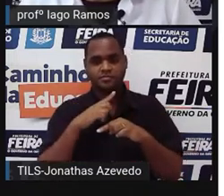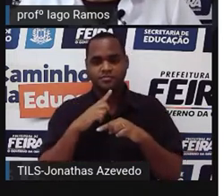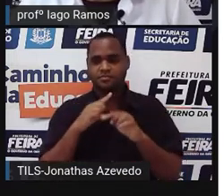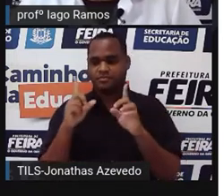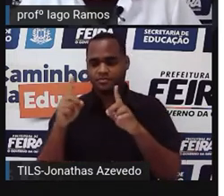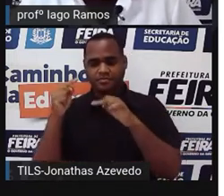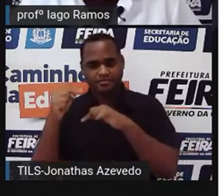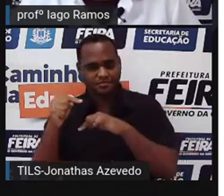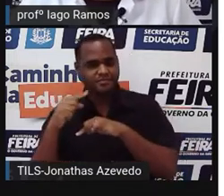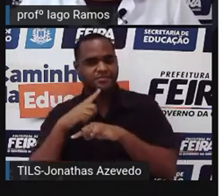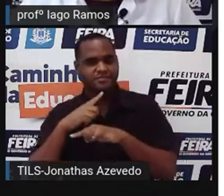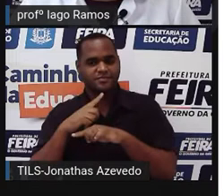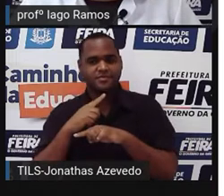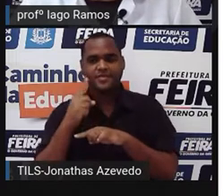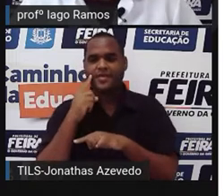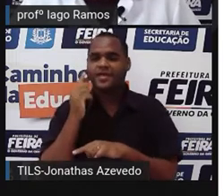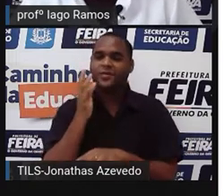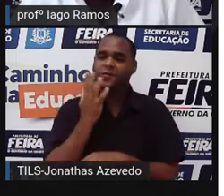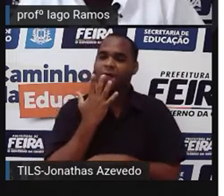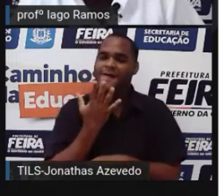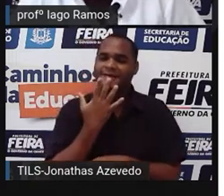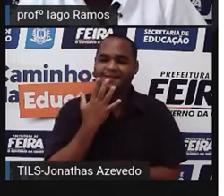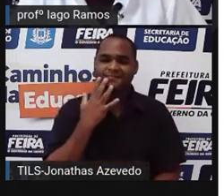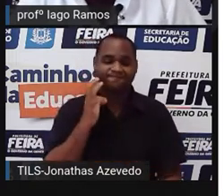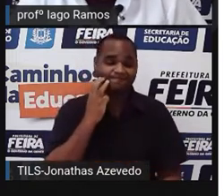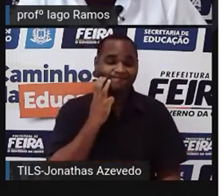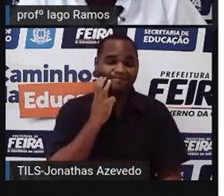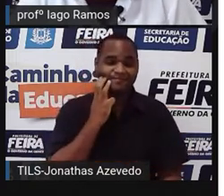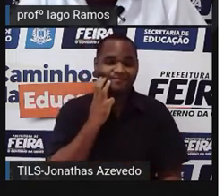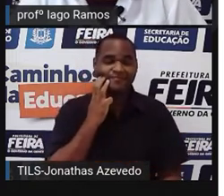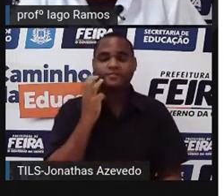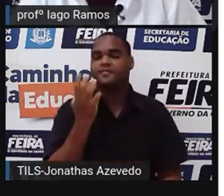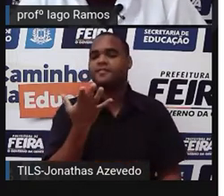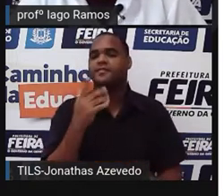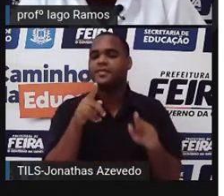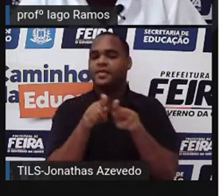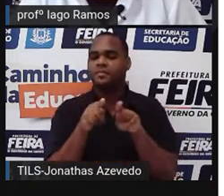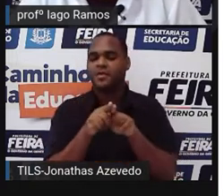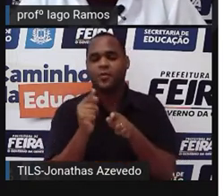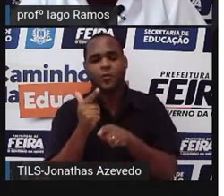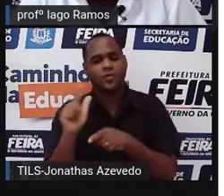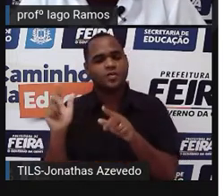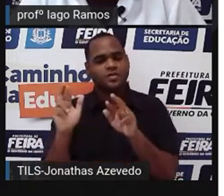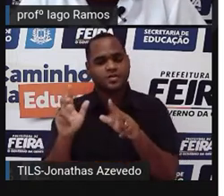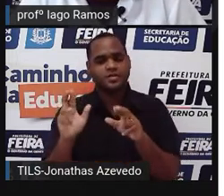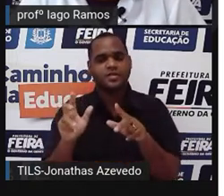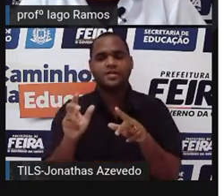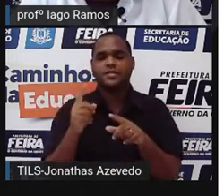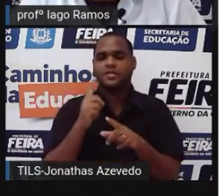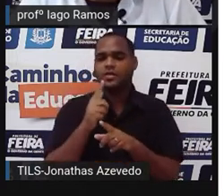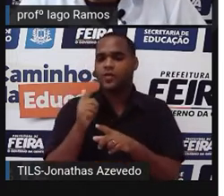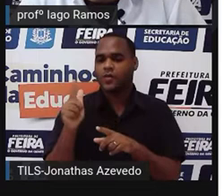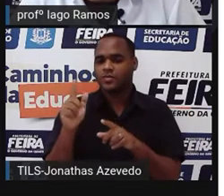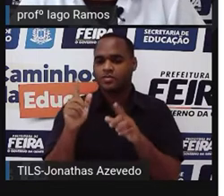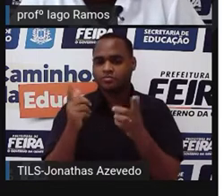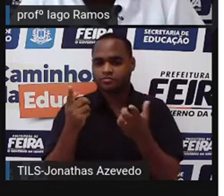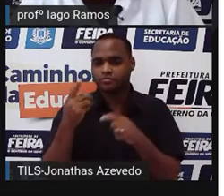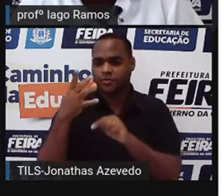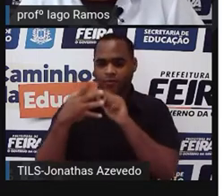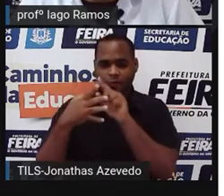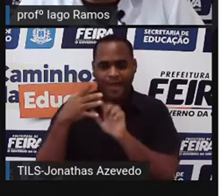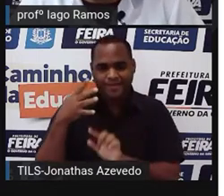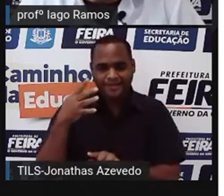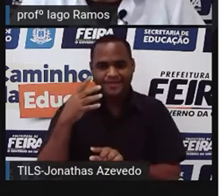medem 3, na cor rosa. Tem um quadrado com lados medindo 4, na